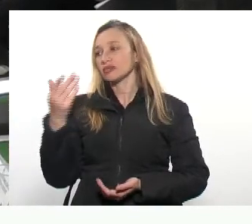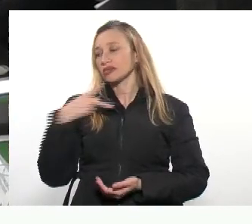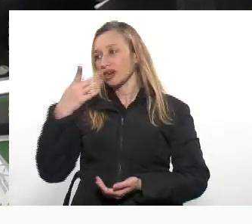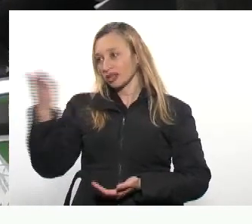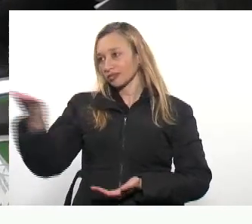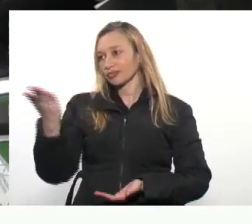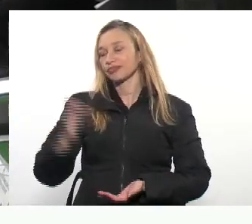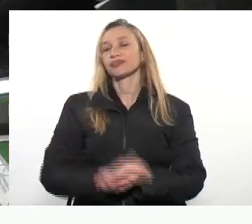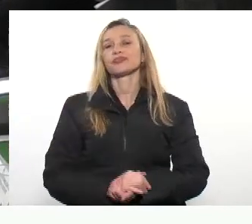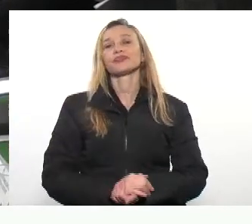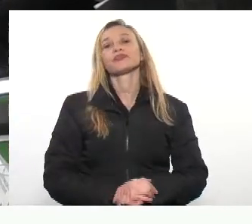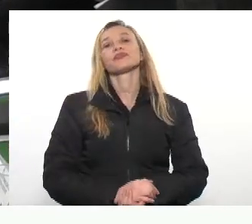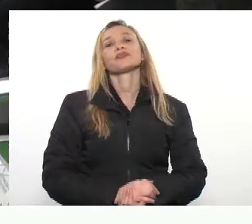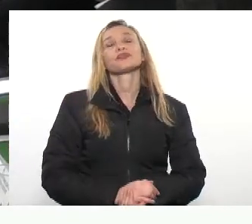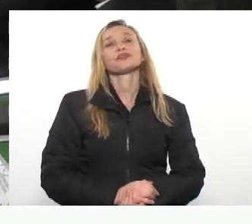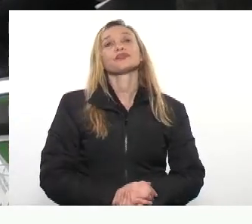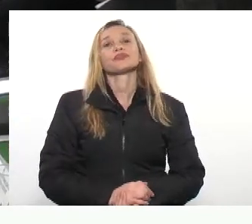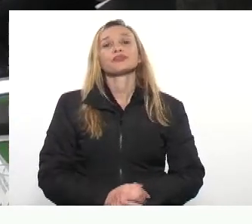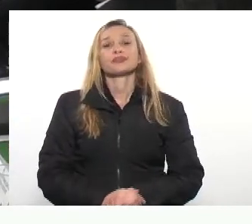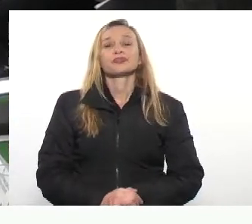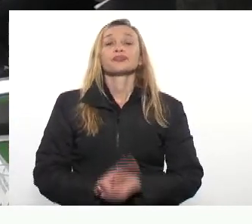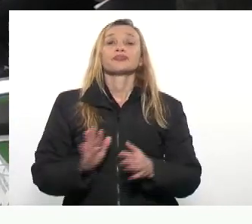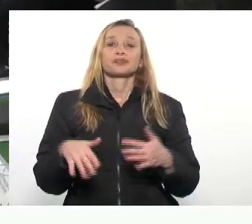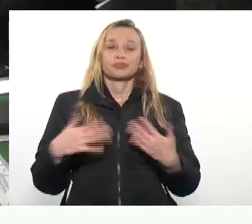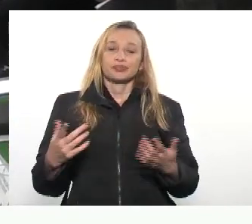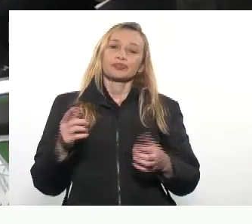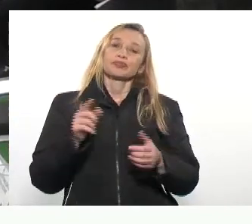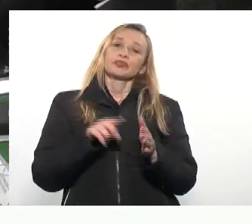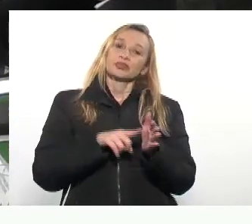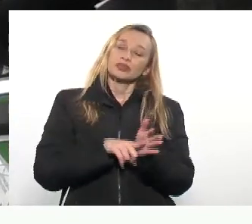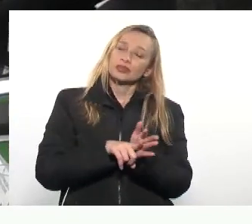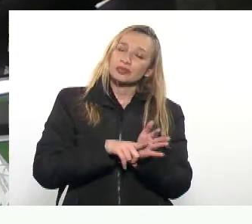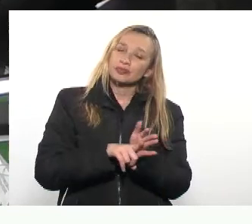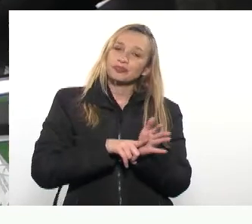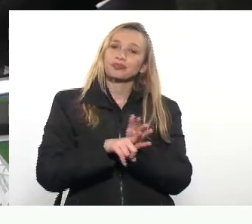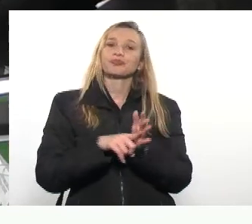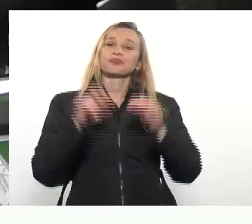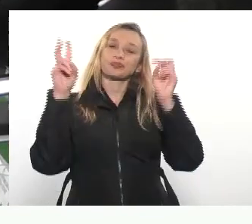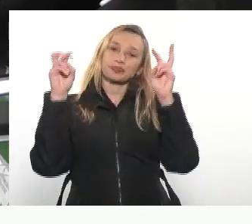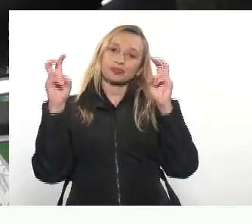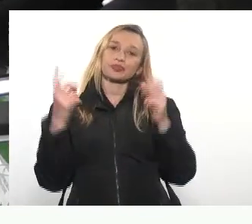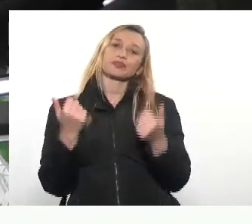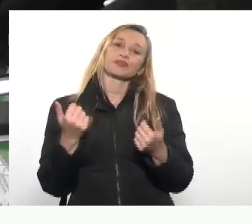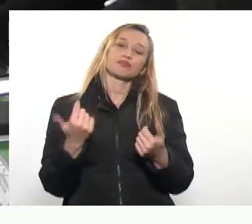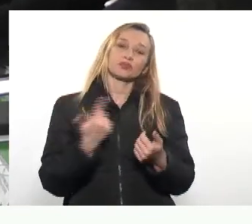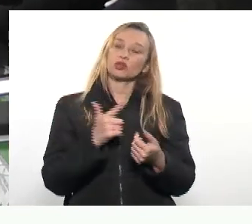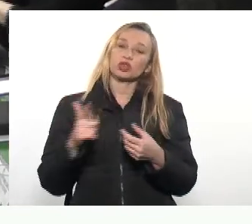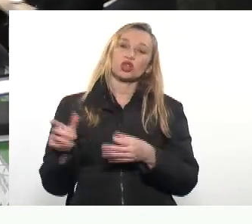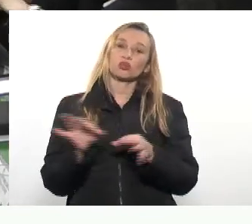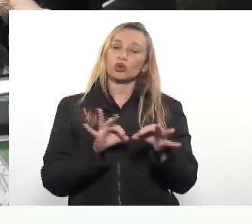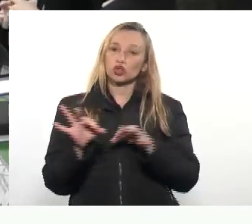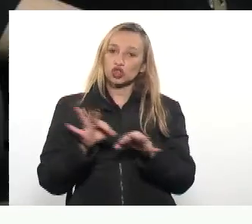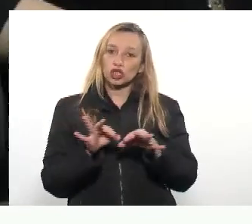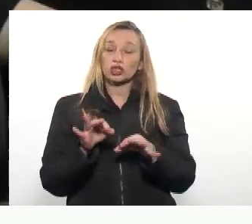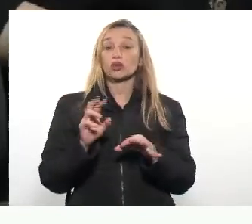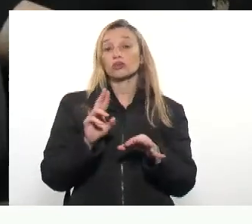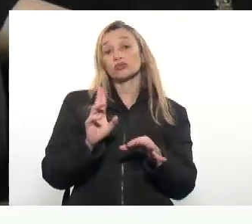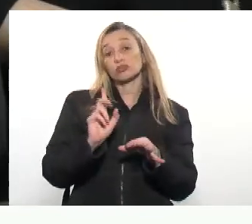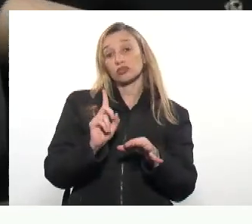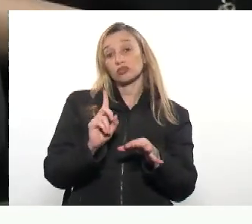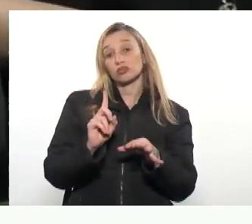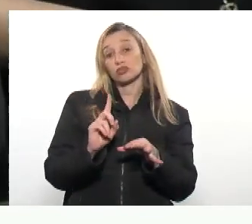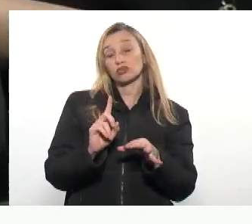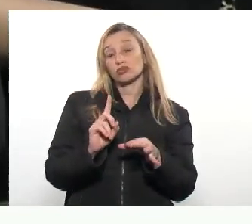DPA e DPE. Está sendo avaliada essa questão, nós ainda não temos ainda um projeto não, uma decisão